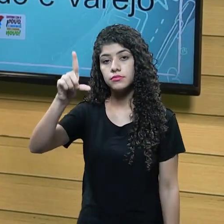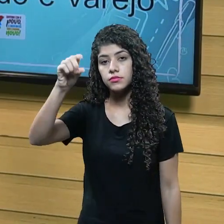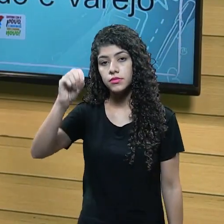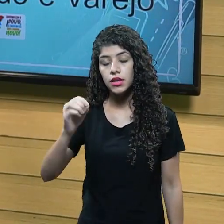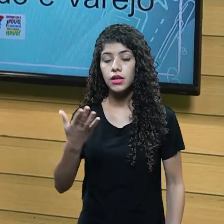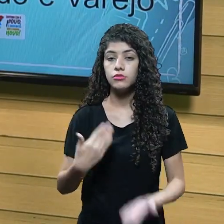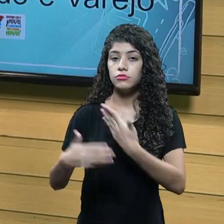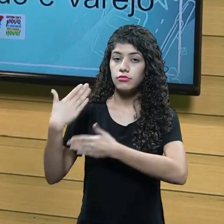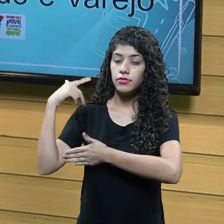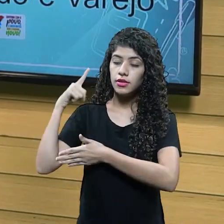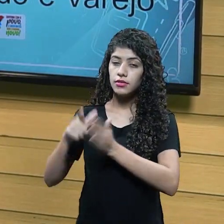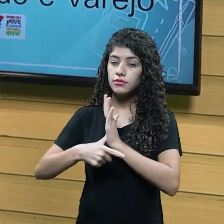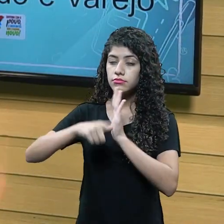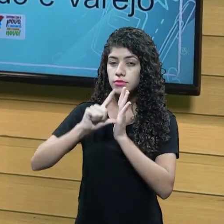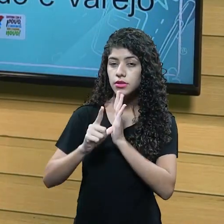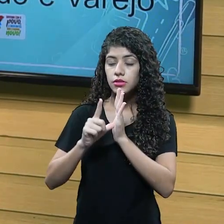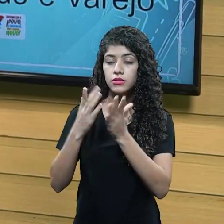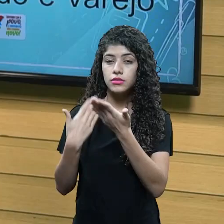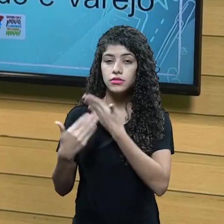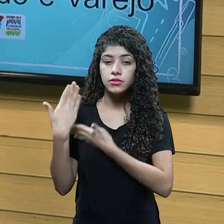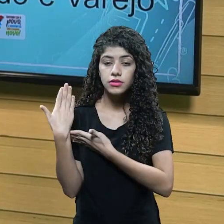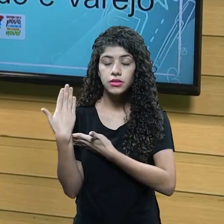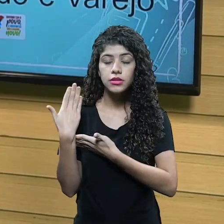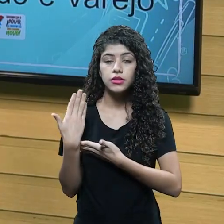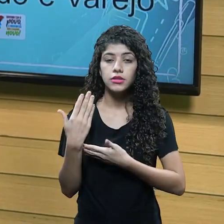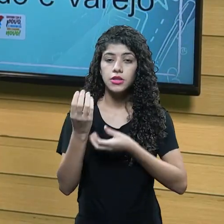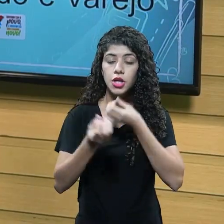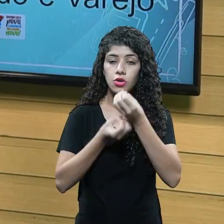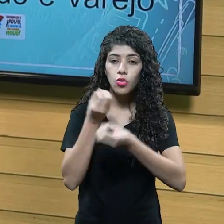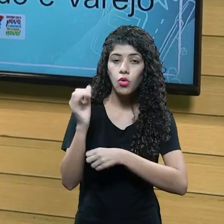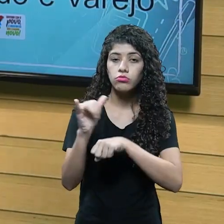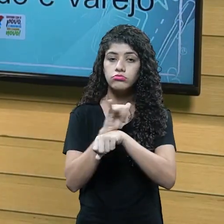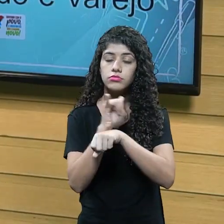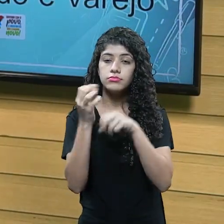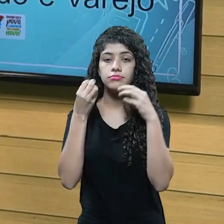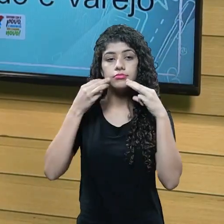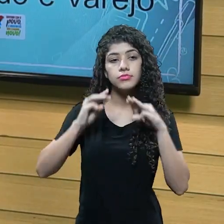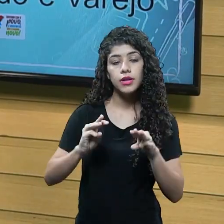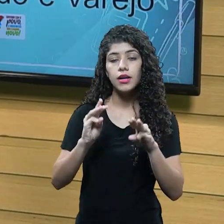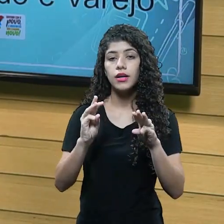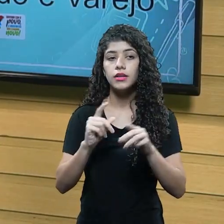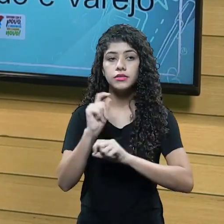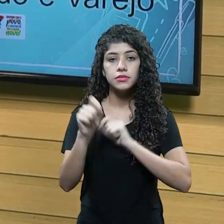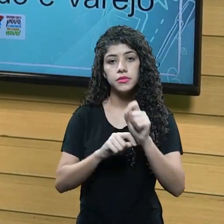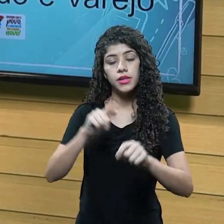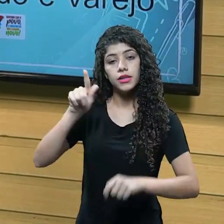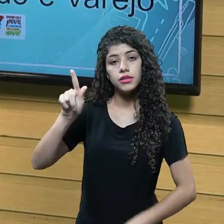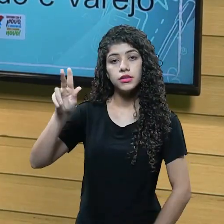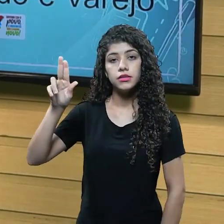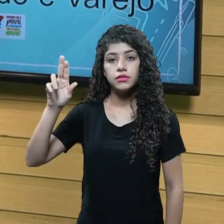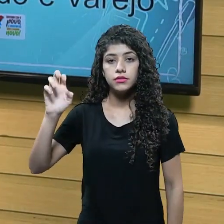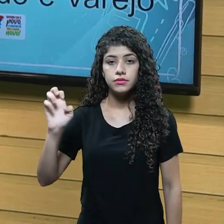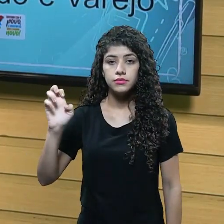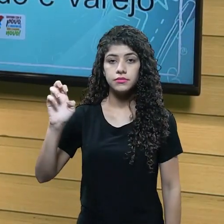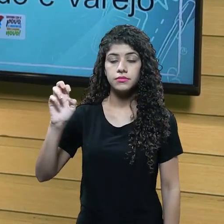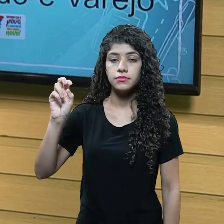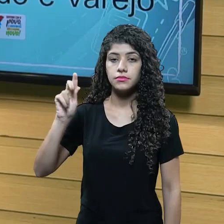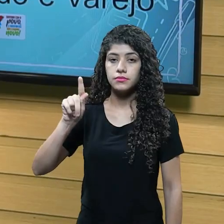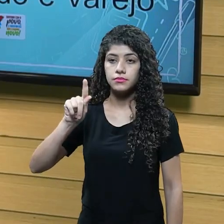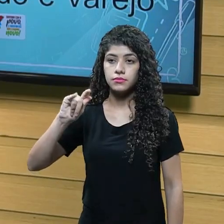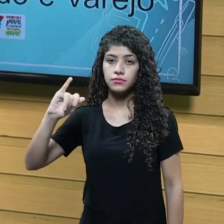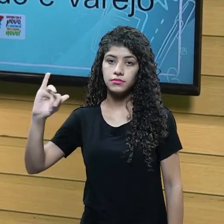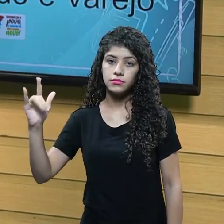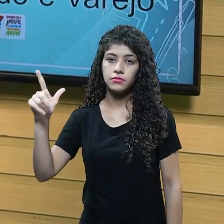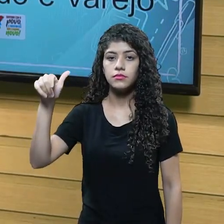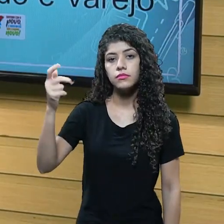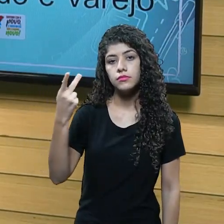anteriores varejo, como se funciona a aplicação do varejo, as estratégias de marketing, marketing de guerrilha, tá? Que é muito boa. E hoje nós vamos dar a nossa